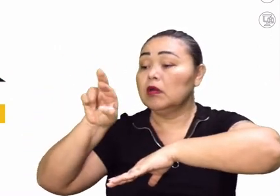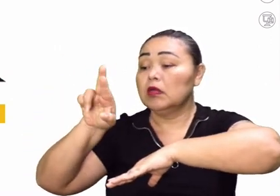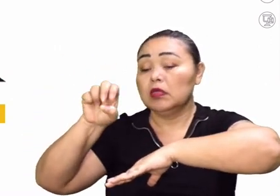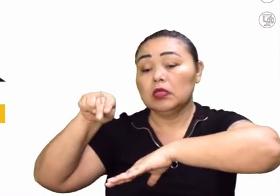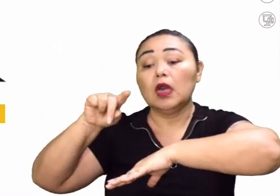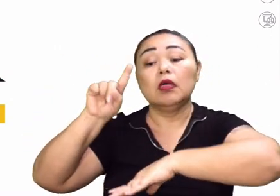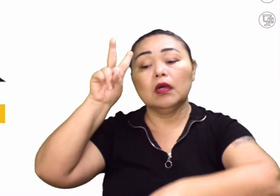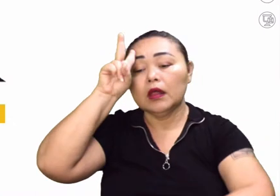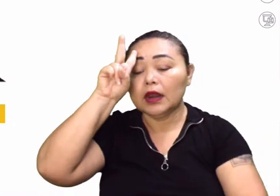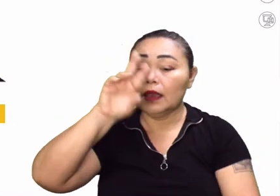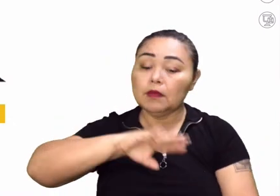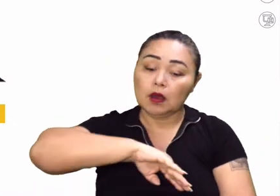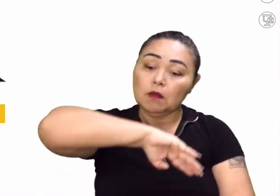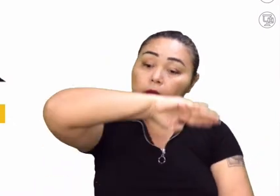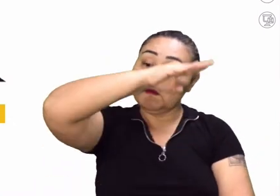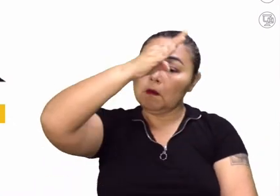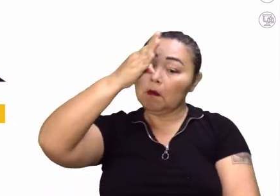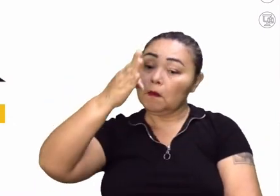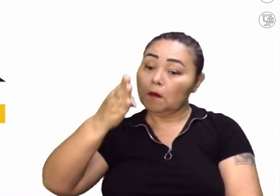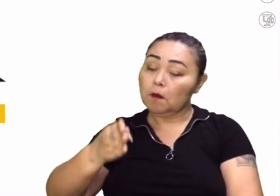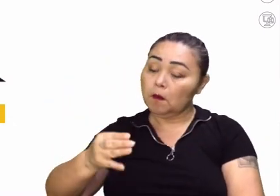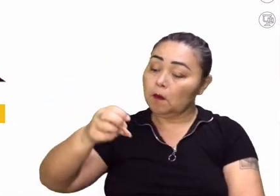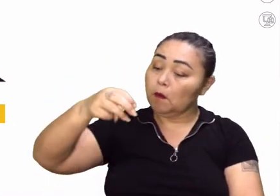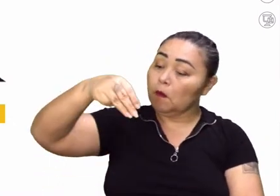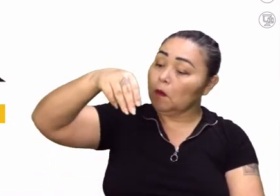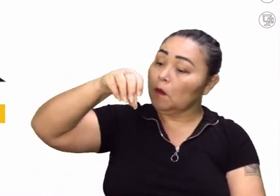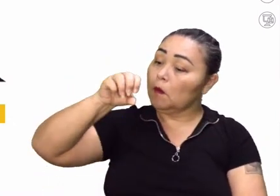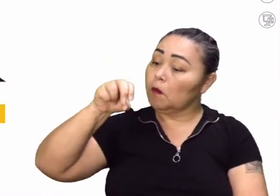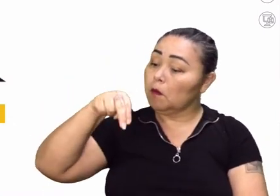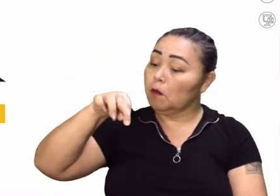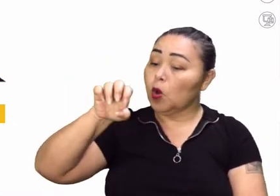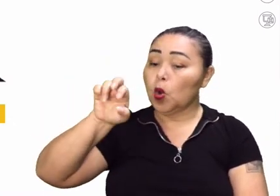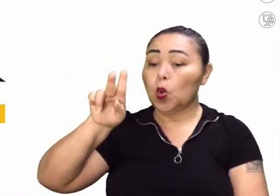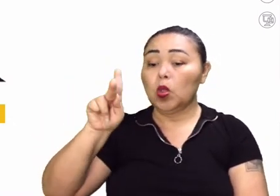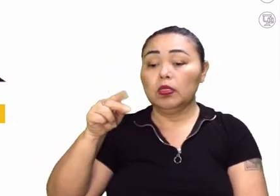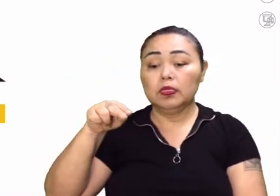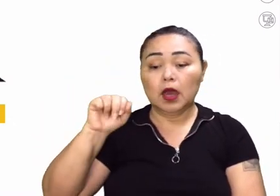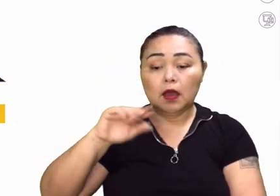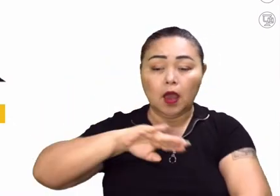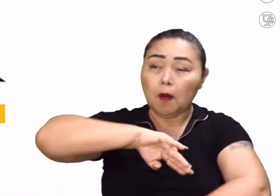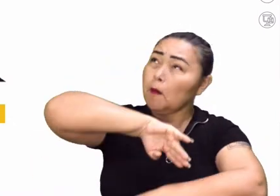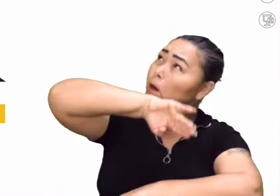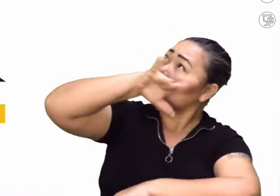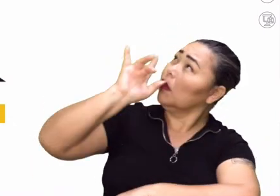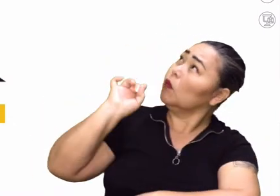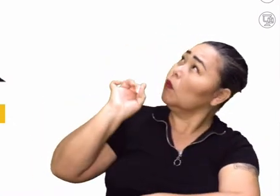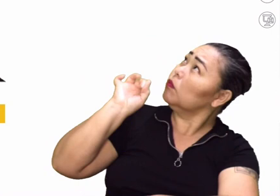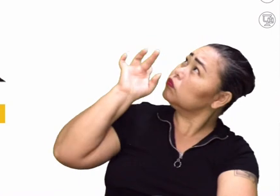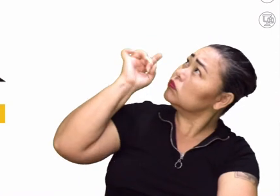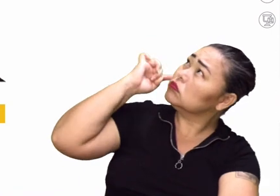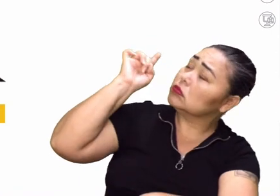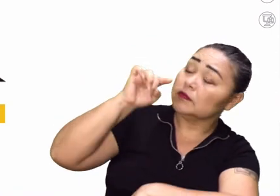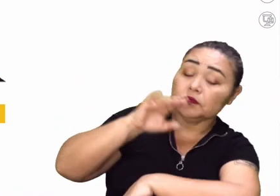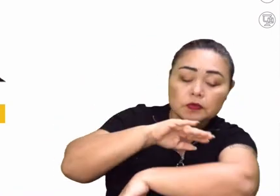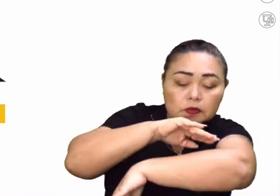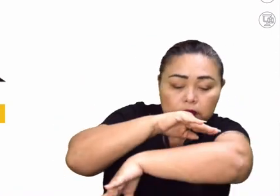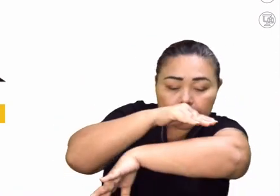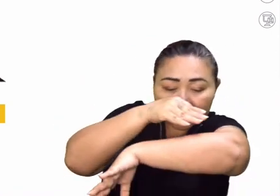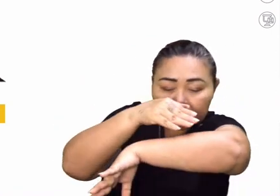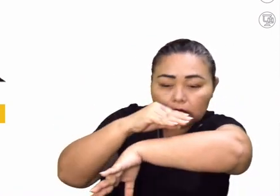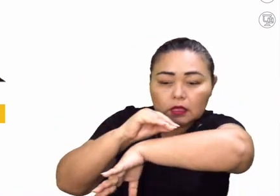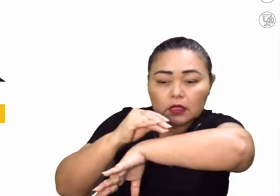montanhas muito bem não erros não são exatamente morro de Ação parte